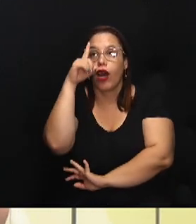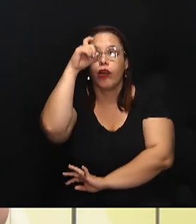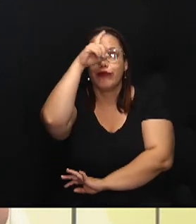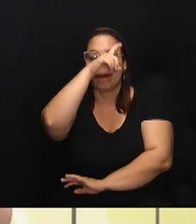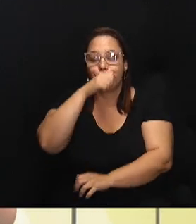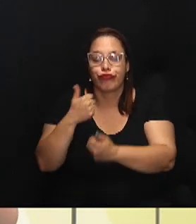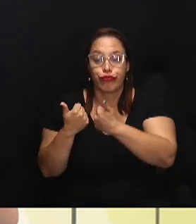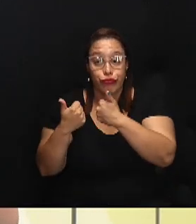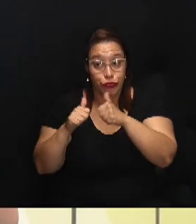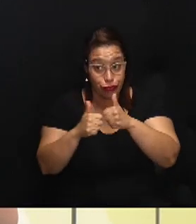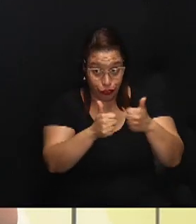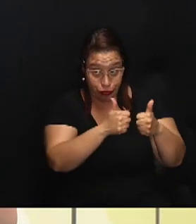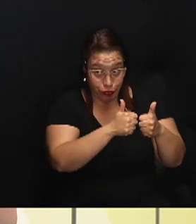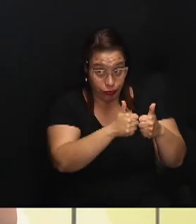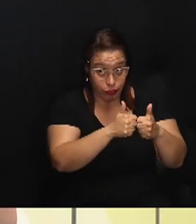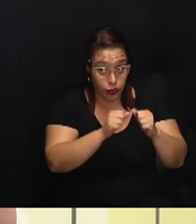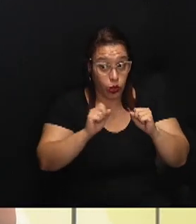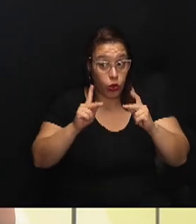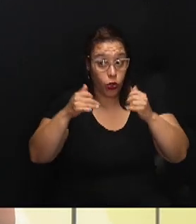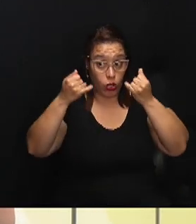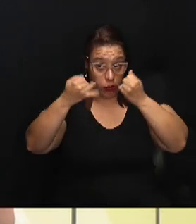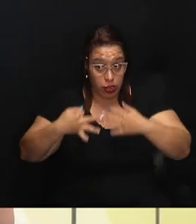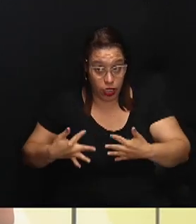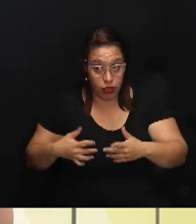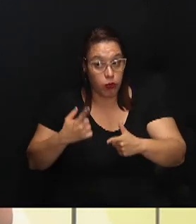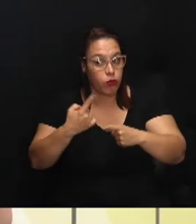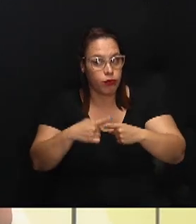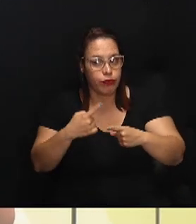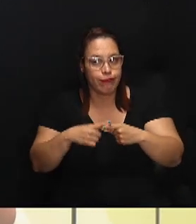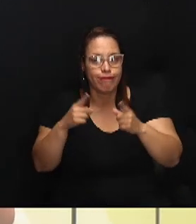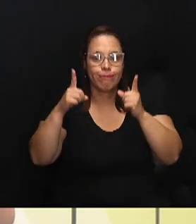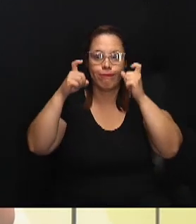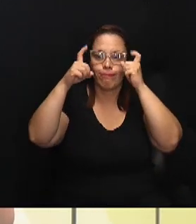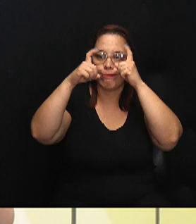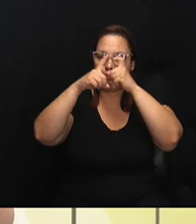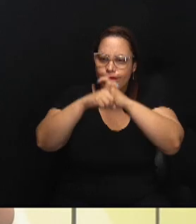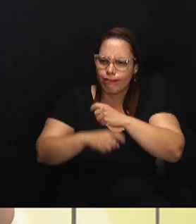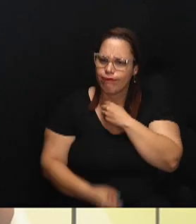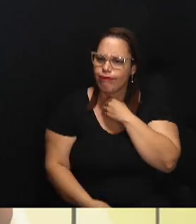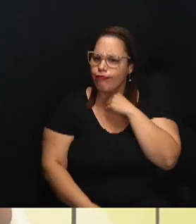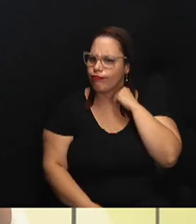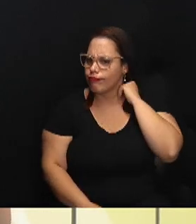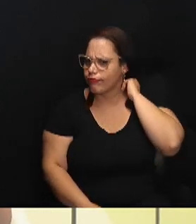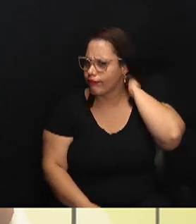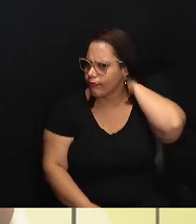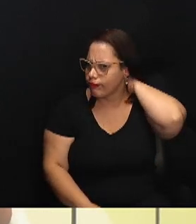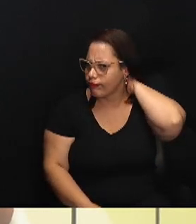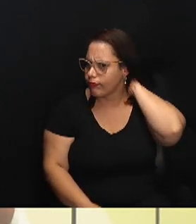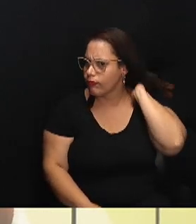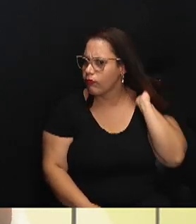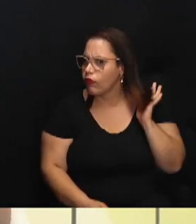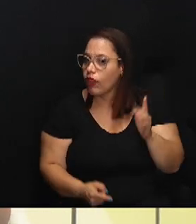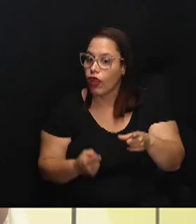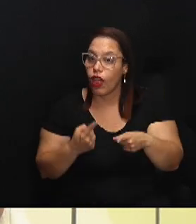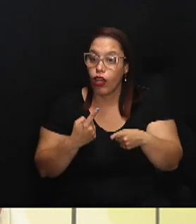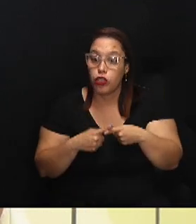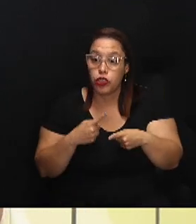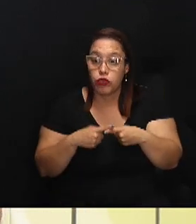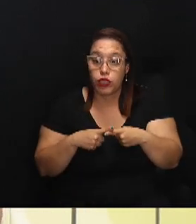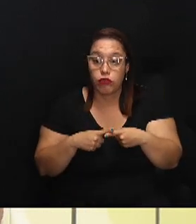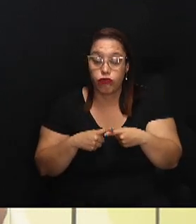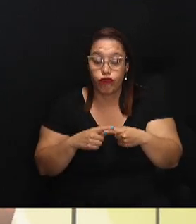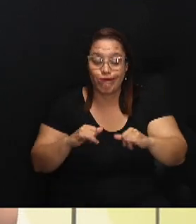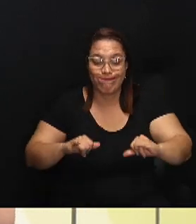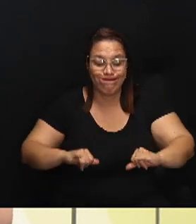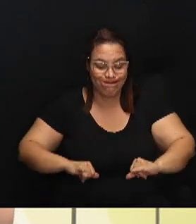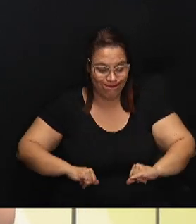avaliar, tá? Porque realmente é difícil a gente avaliar realmente ali o sofrimento